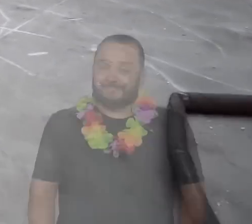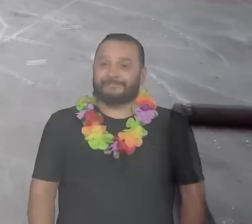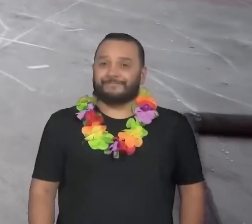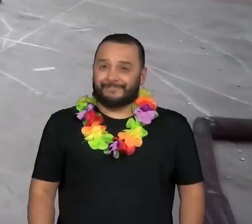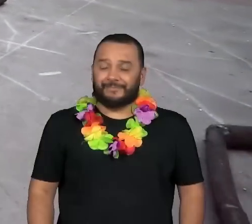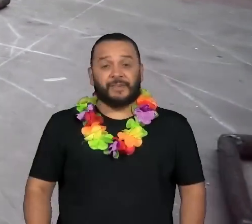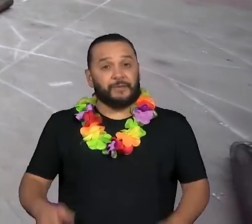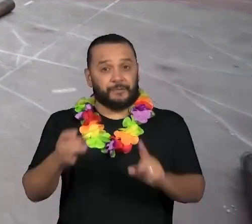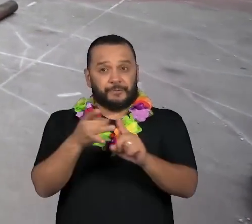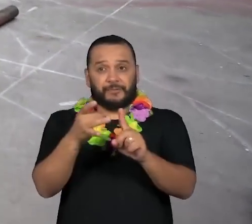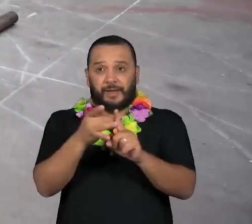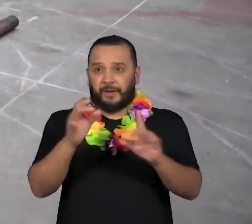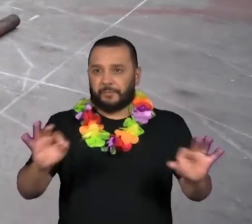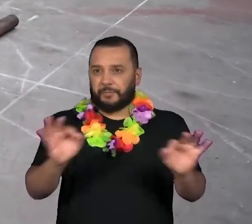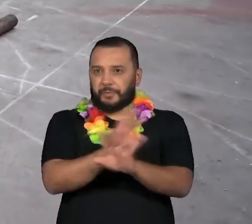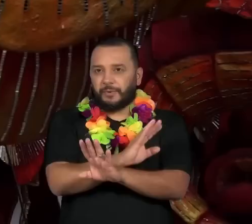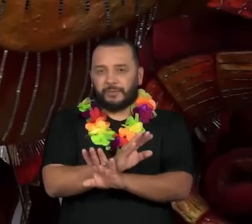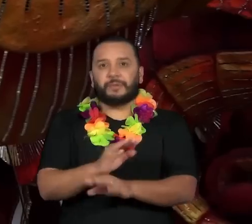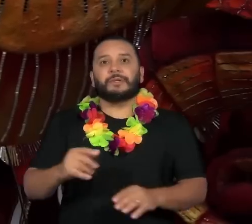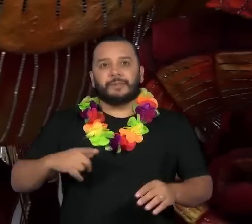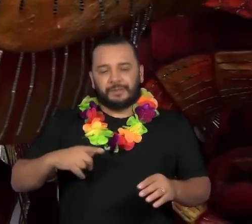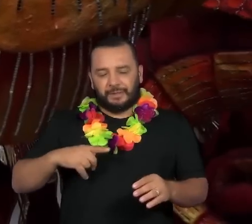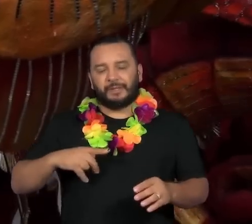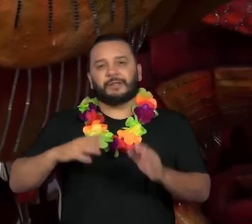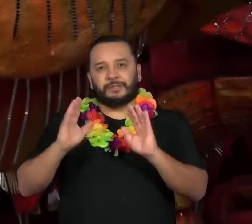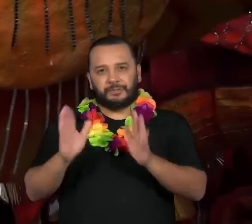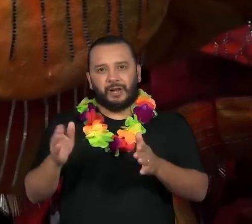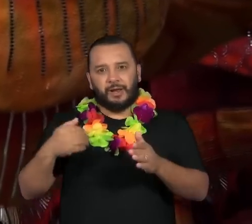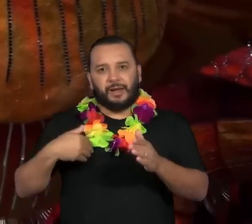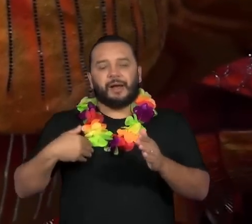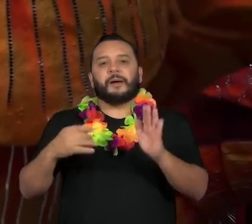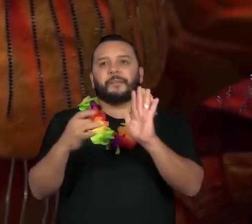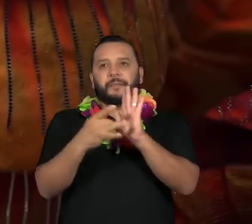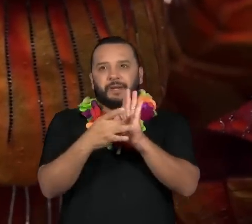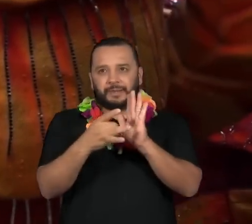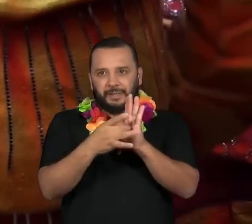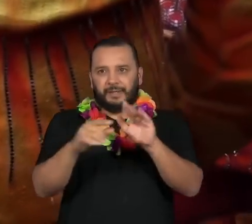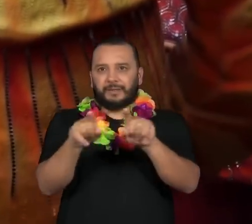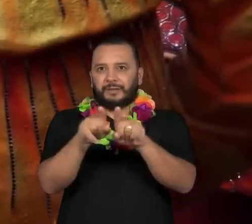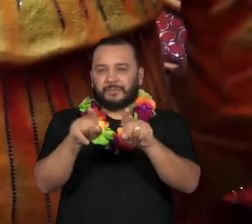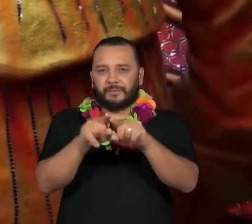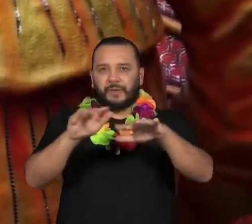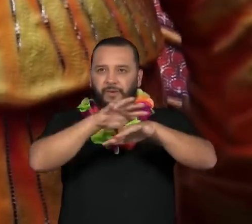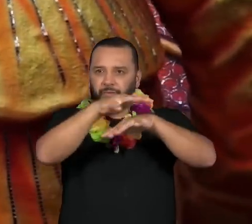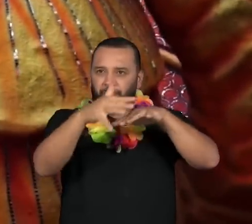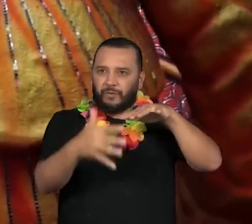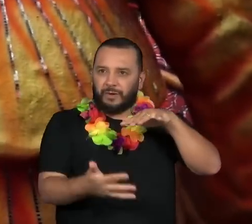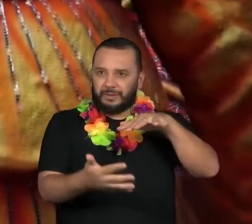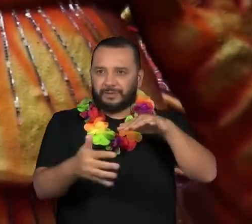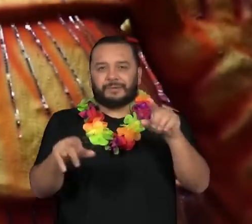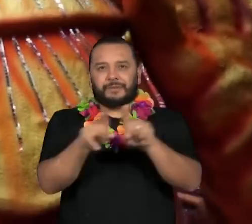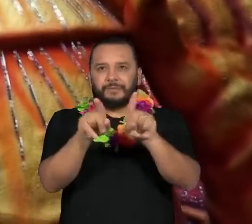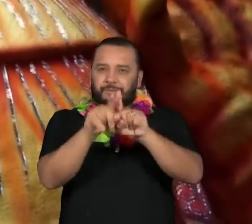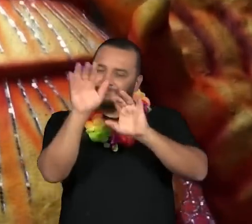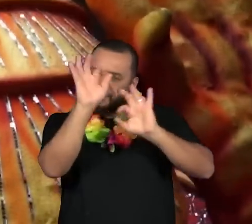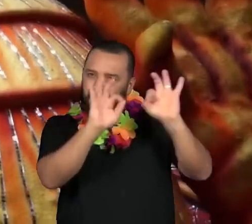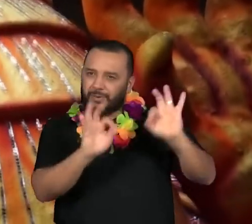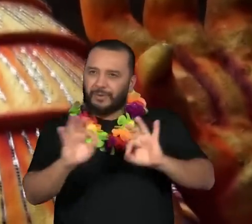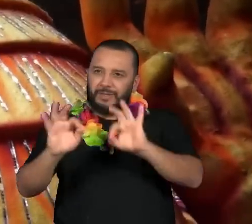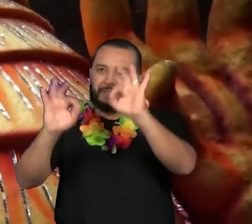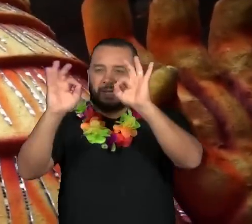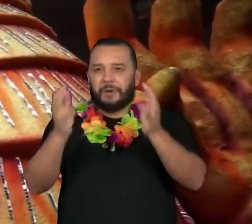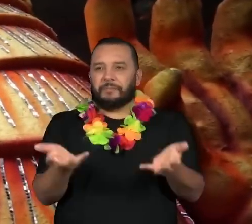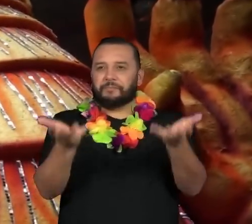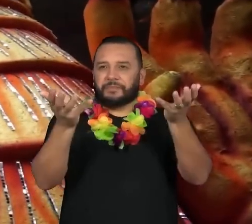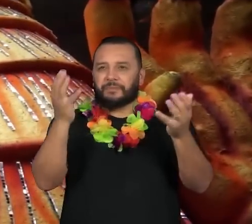Passando a ferragem, entra na parte de madeira. Da madeira, parte de forração e, por fim, parte de decoração.